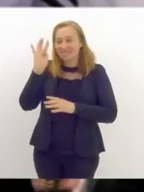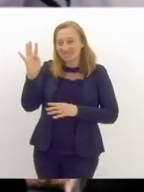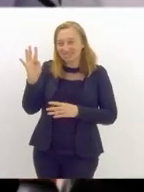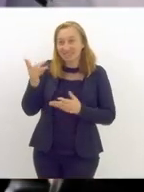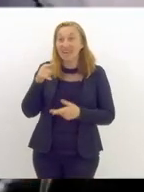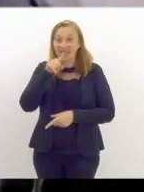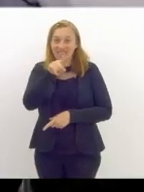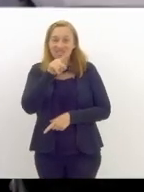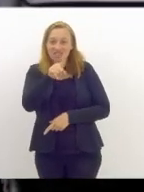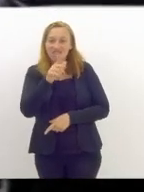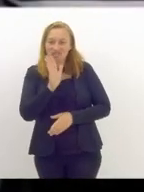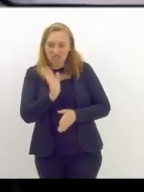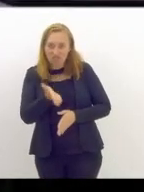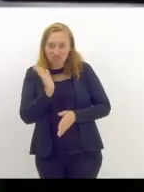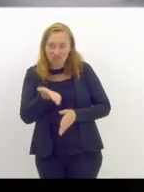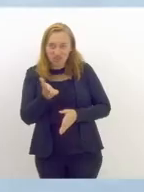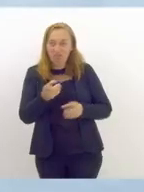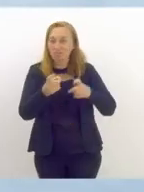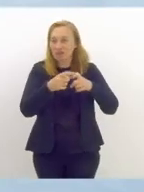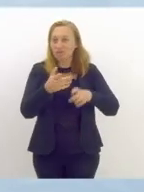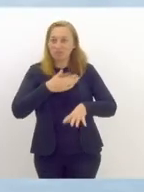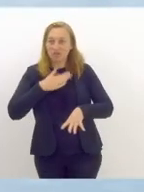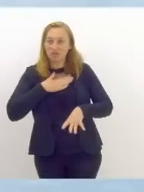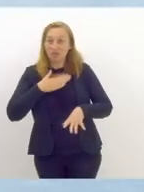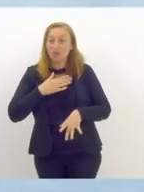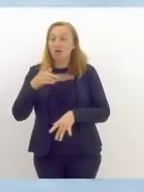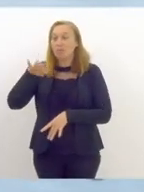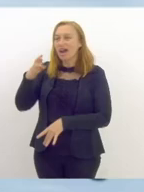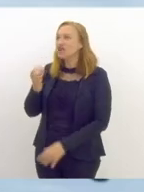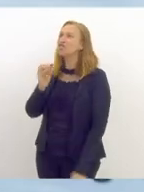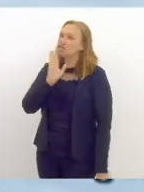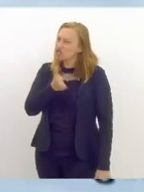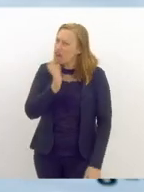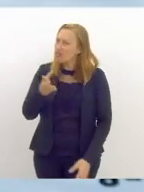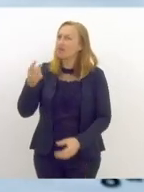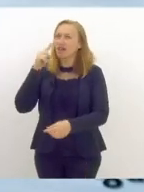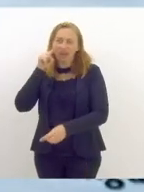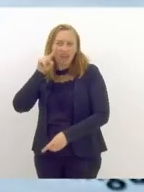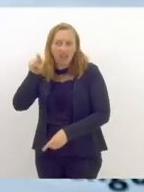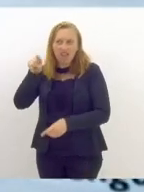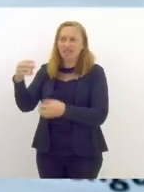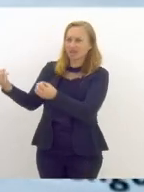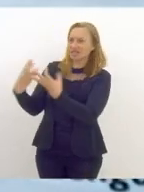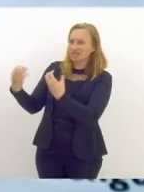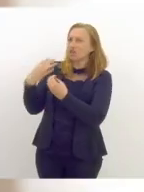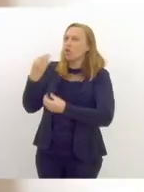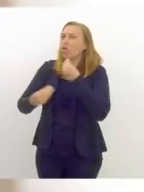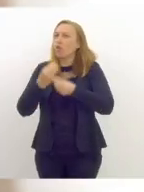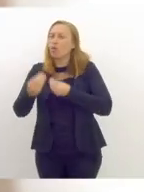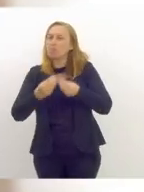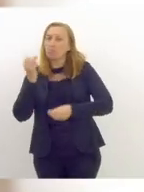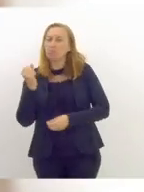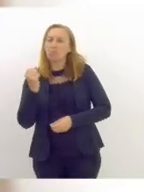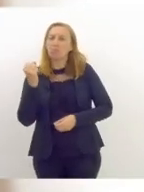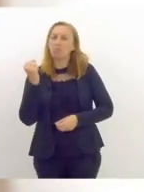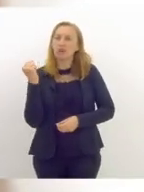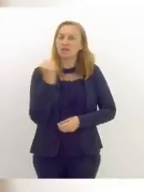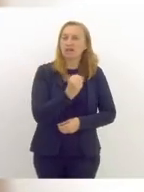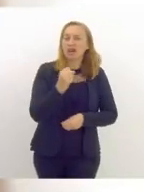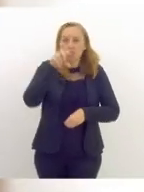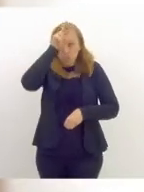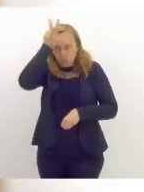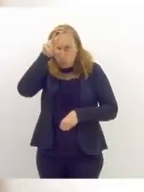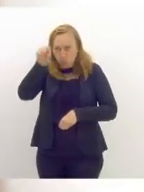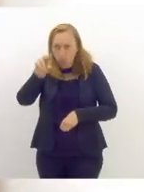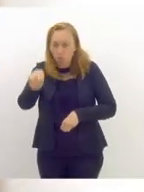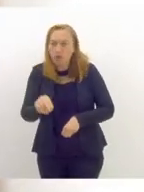ginecologista. Marinha garantiu. Já vi esse doutor ensinando como matar a mosquita da dengue. Eliano, porteiro, disse